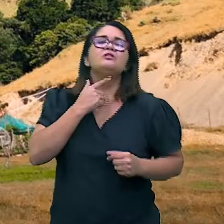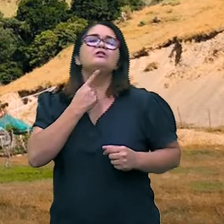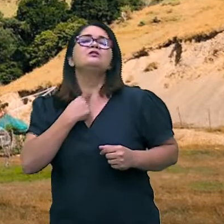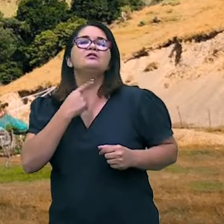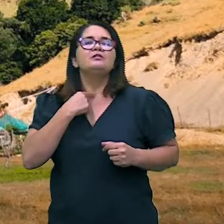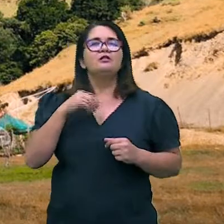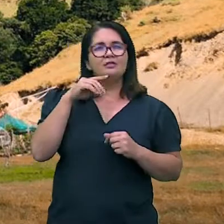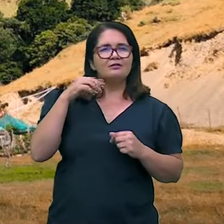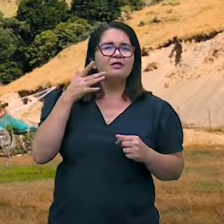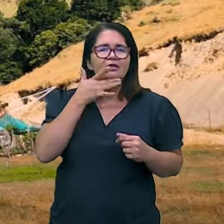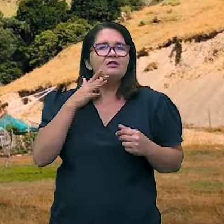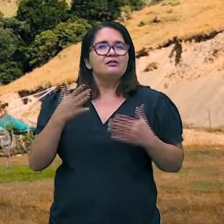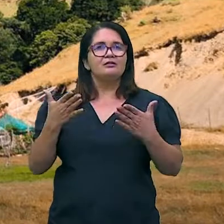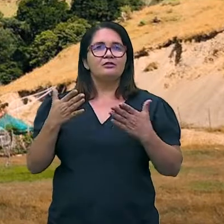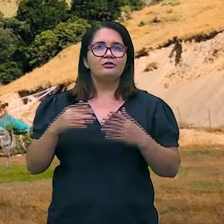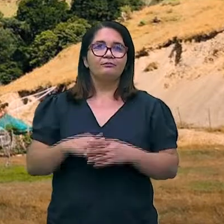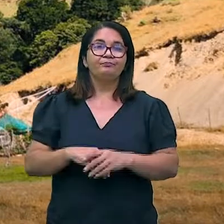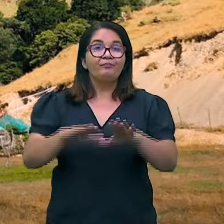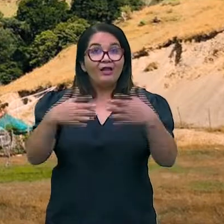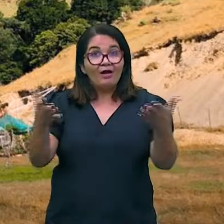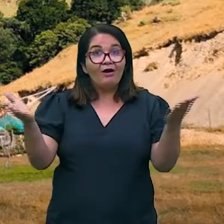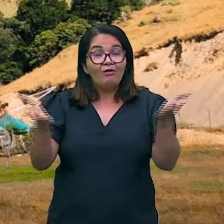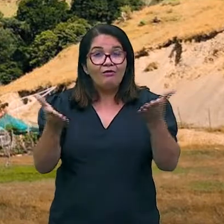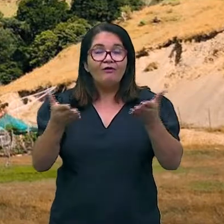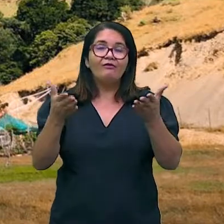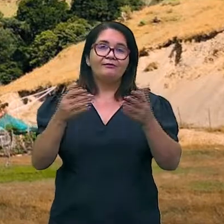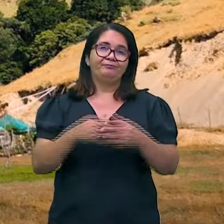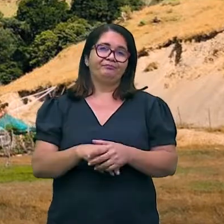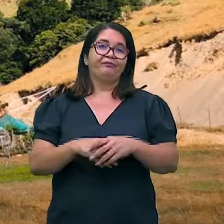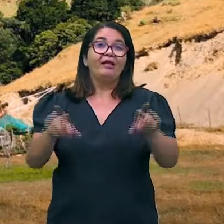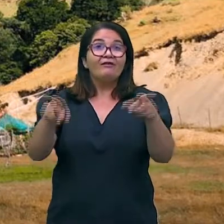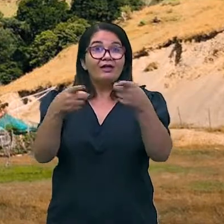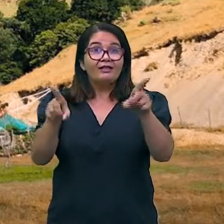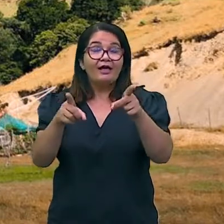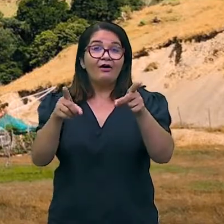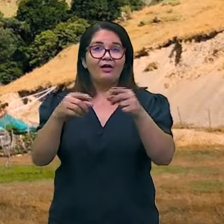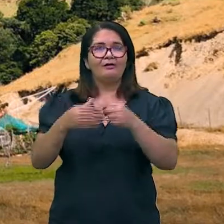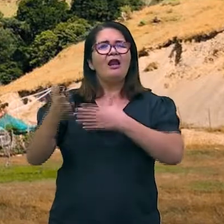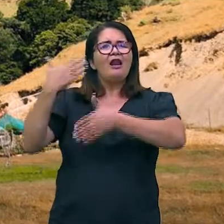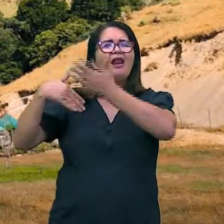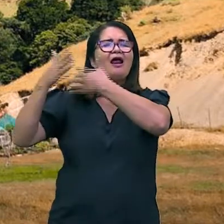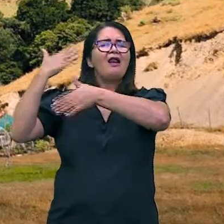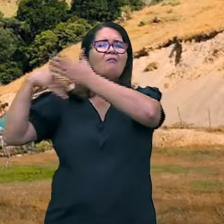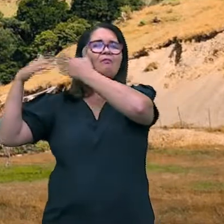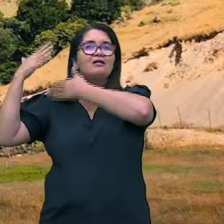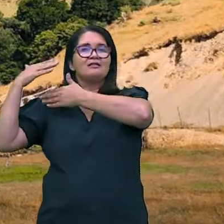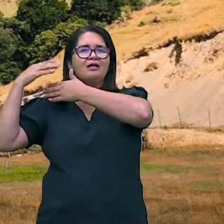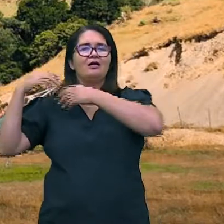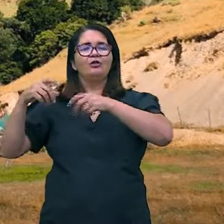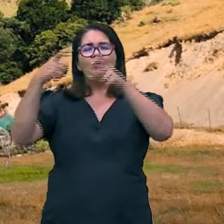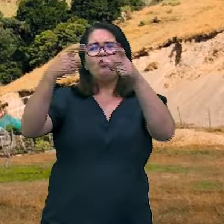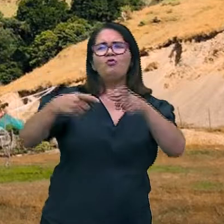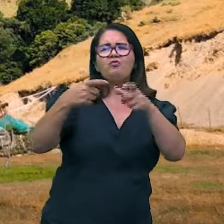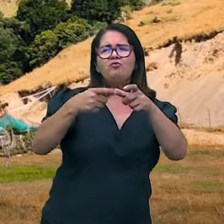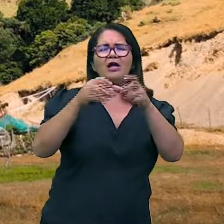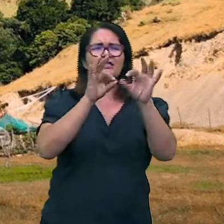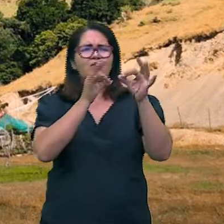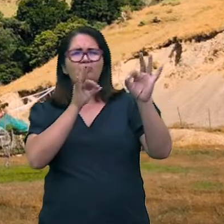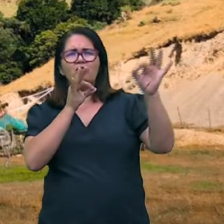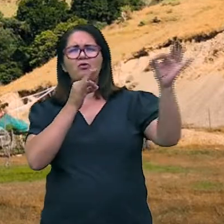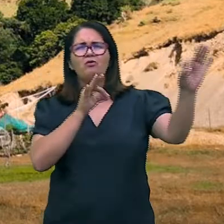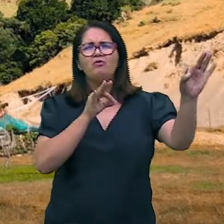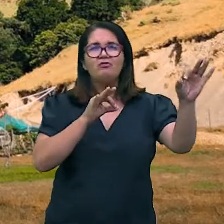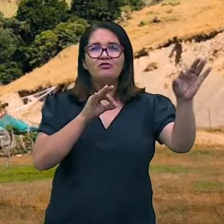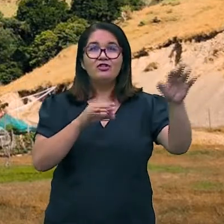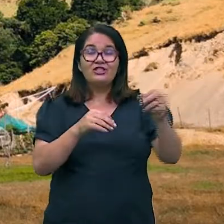né, gente? Porque vou cantar assim. Era uma vez um lugarzinho no meio do nada, com sabor